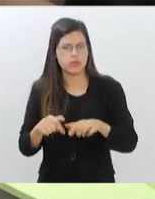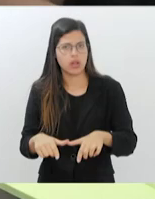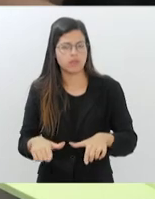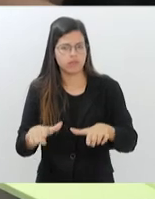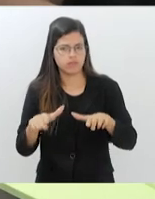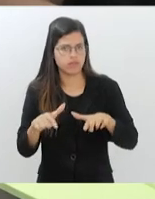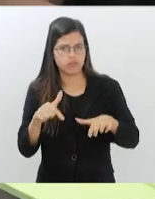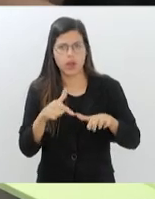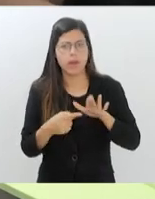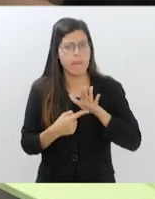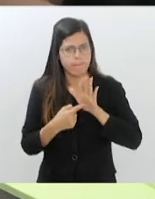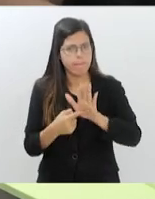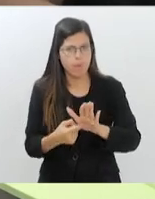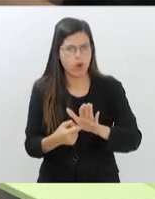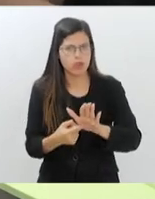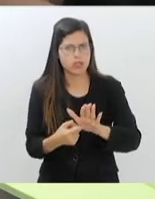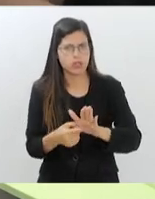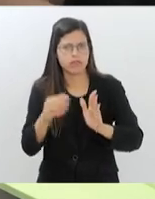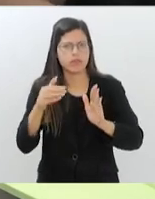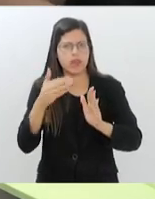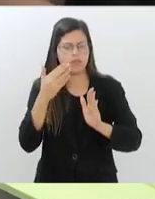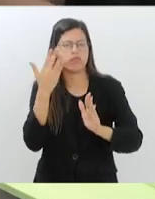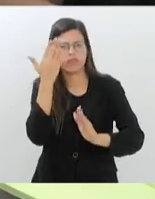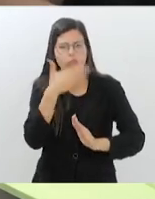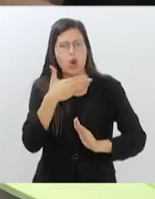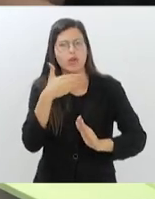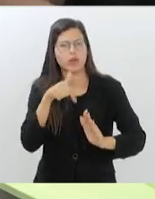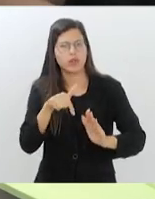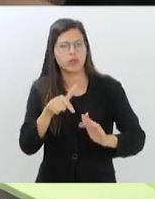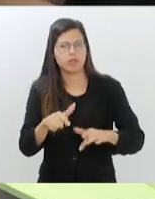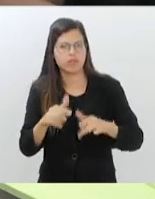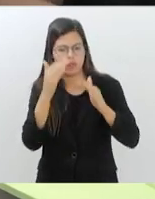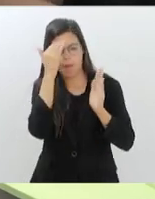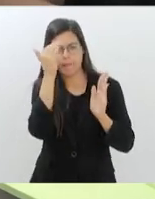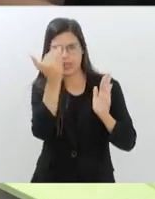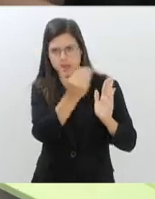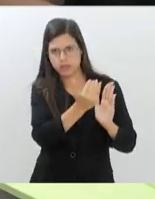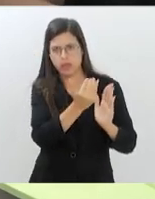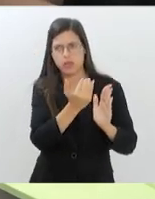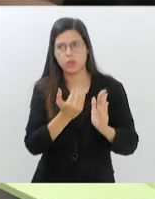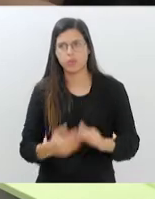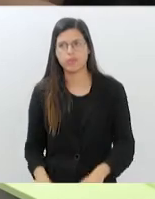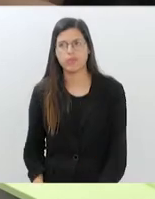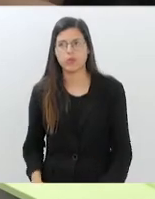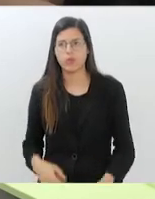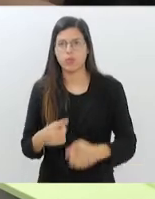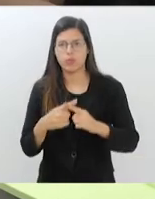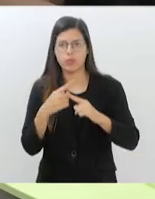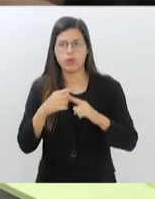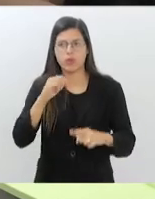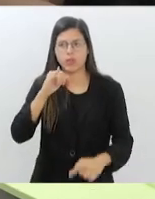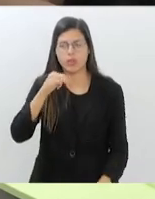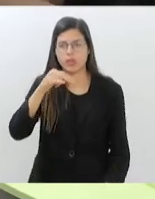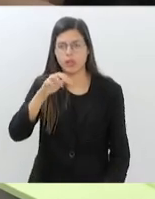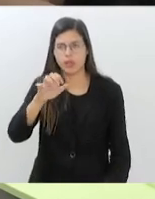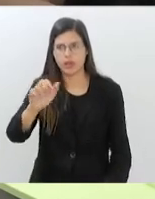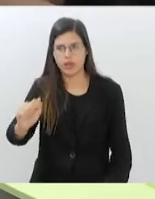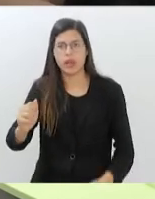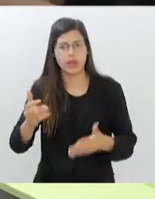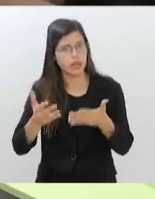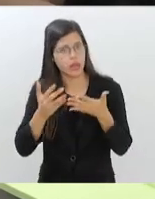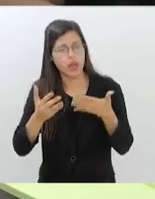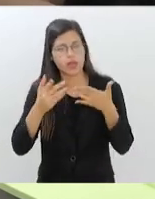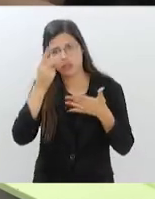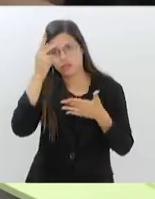fazendo aquilo que a lei diz Então na verdade é uma forma de porque o in diz ol gente quer que compra lei a